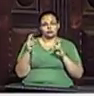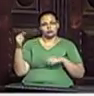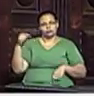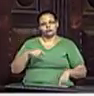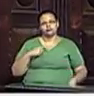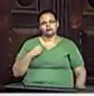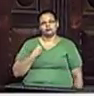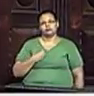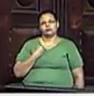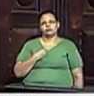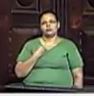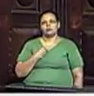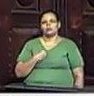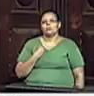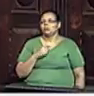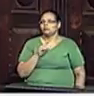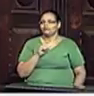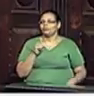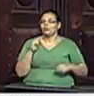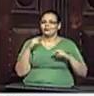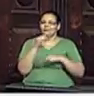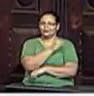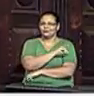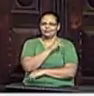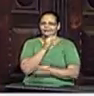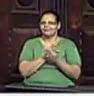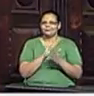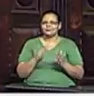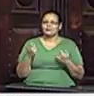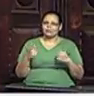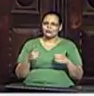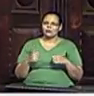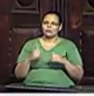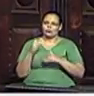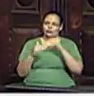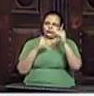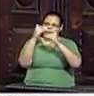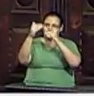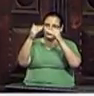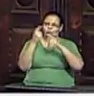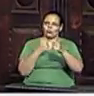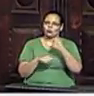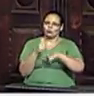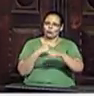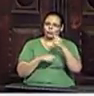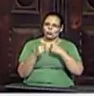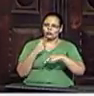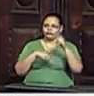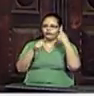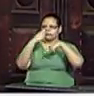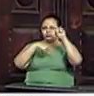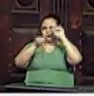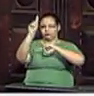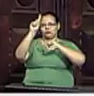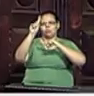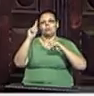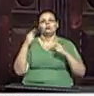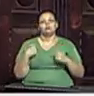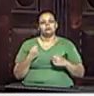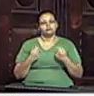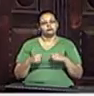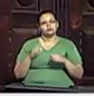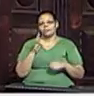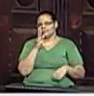ao encerrar, não tem saída para o Rio de Janeiro sem a retomada do desenvolvimento econômico. E o desenvolvimento econômico virá de maneira